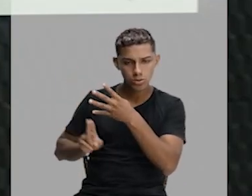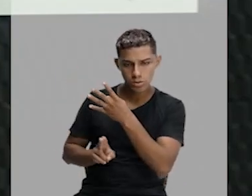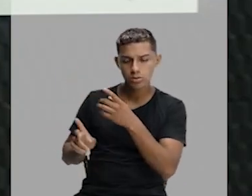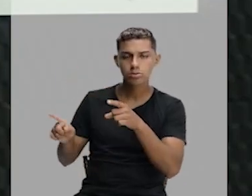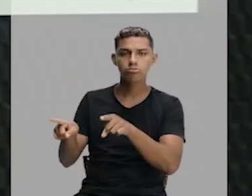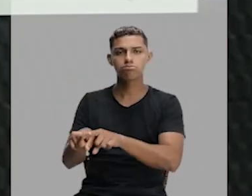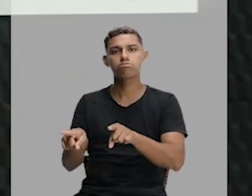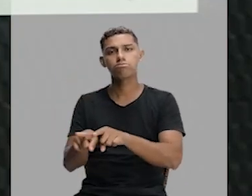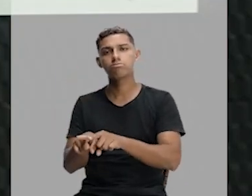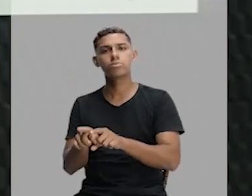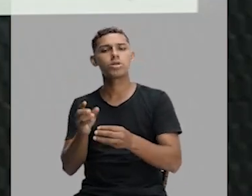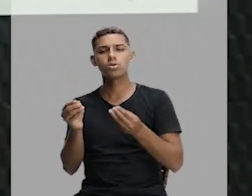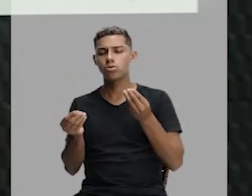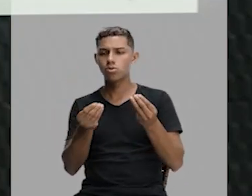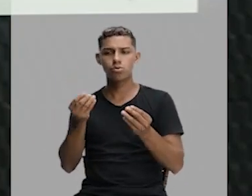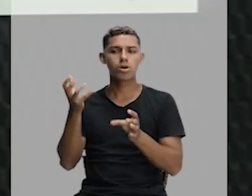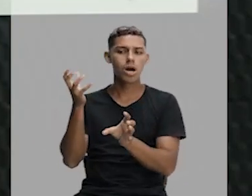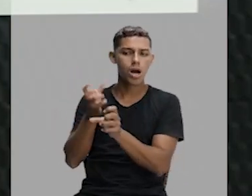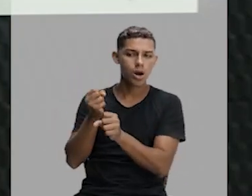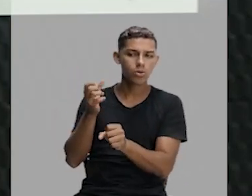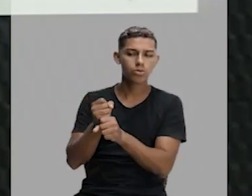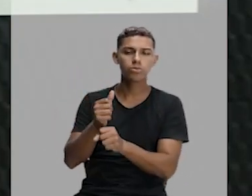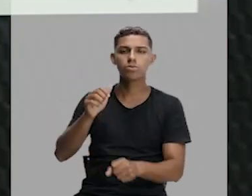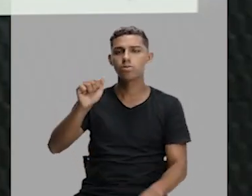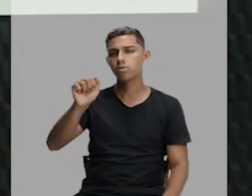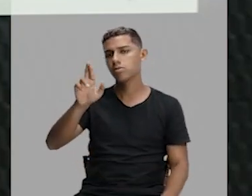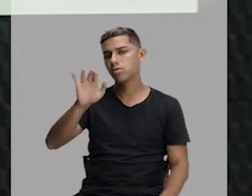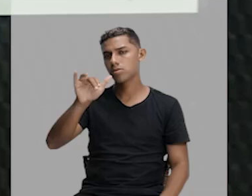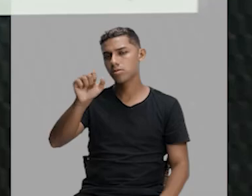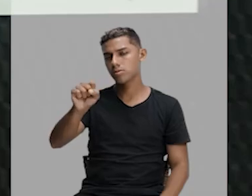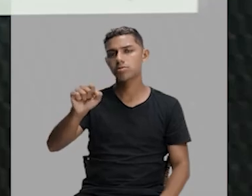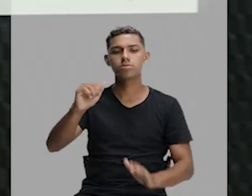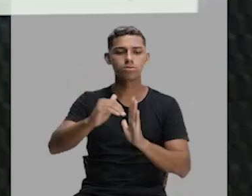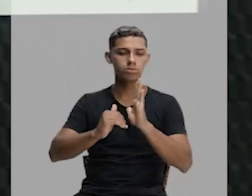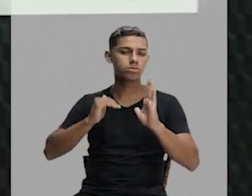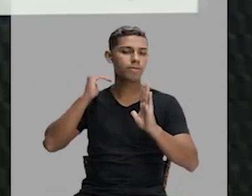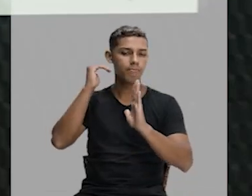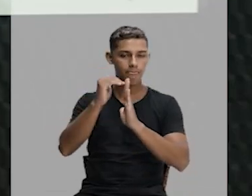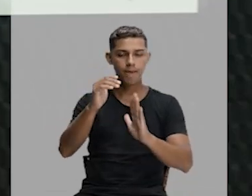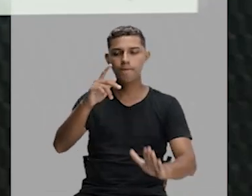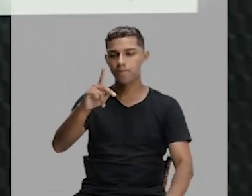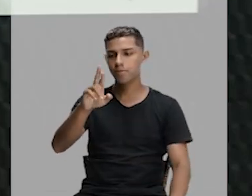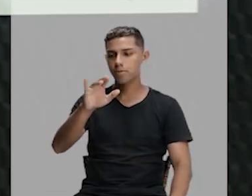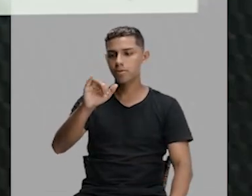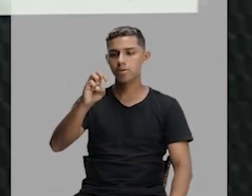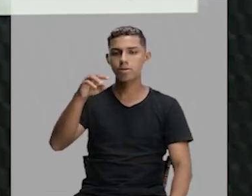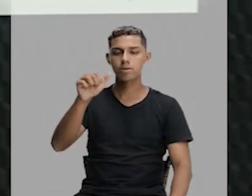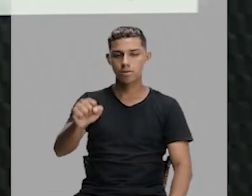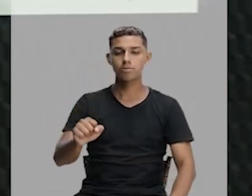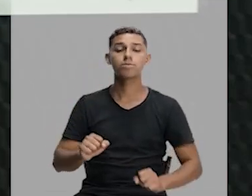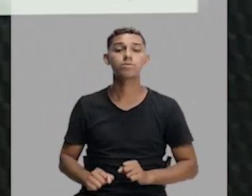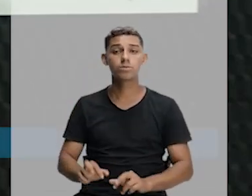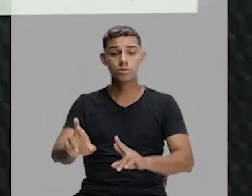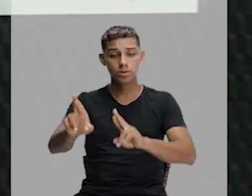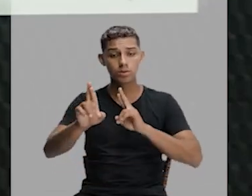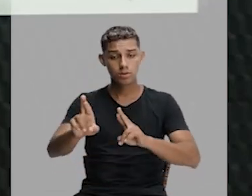falamos um pouco como é que se calcula a área da superfície de um prisma. beleza?